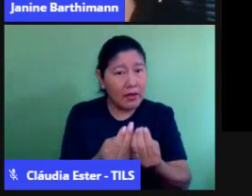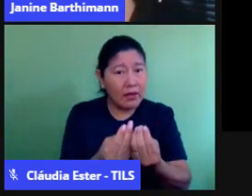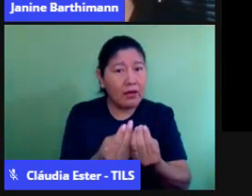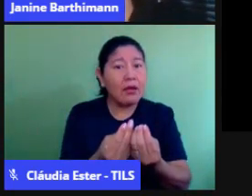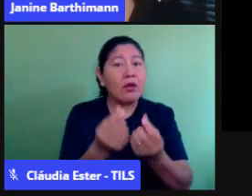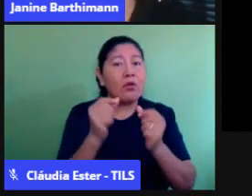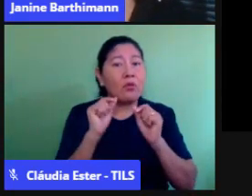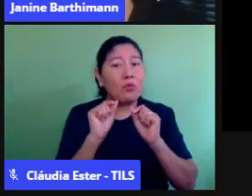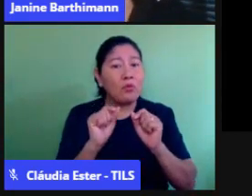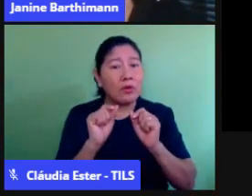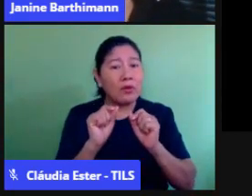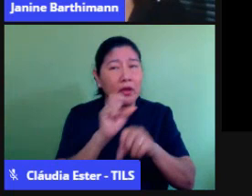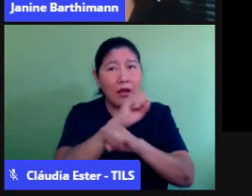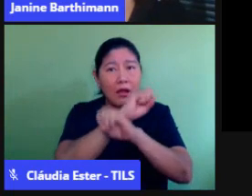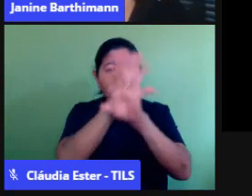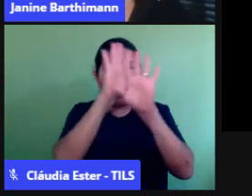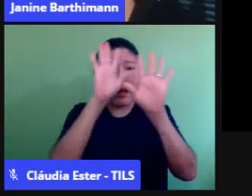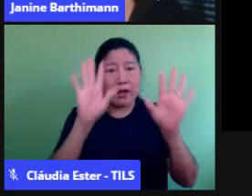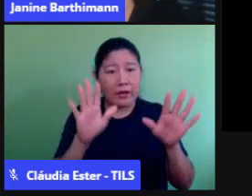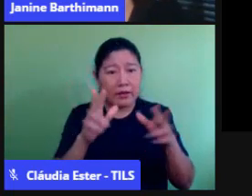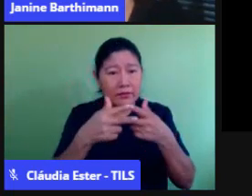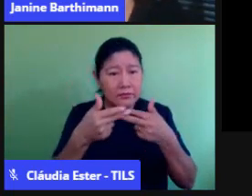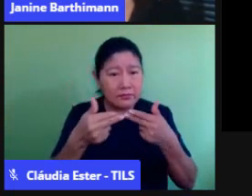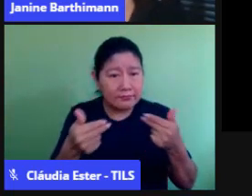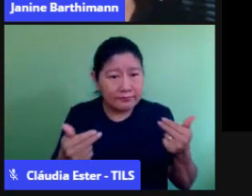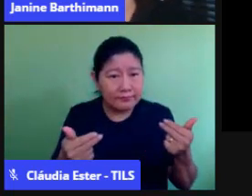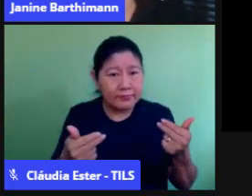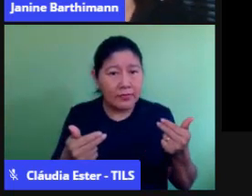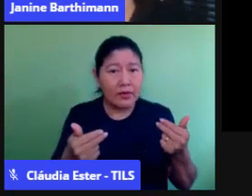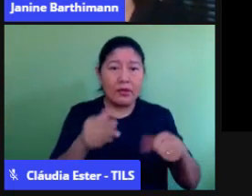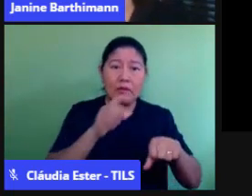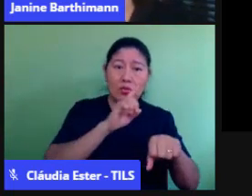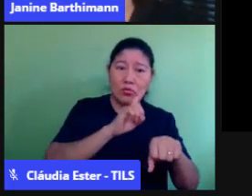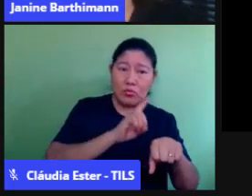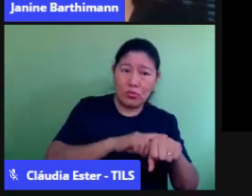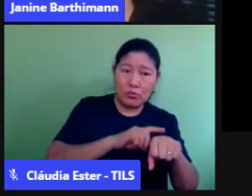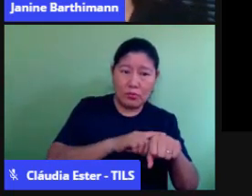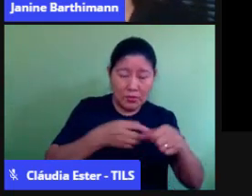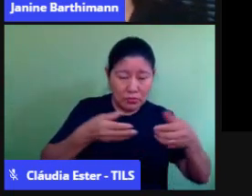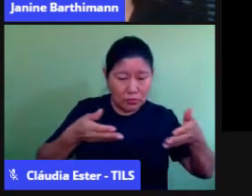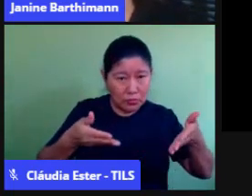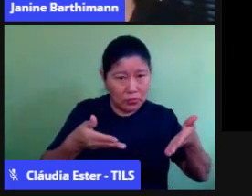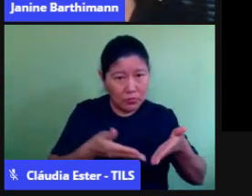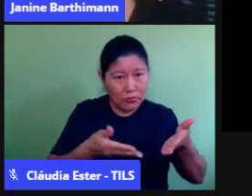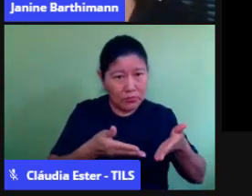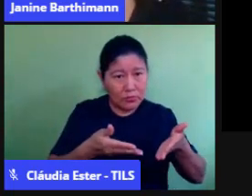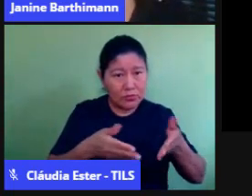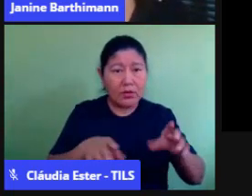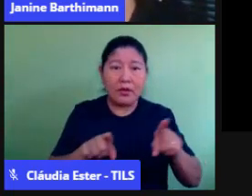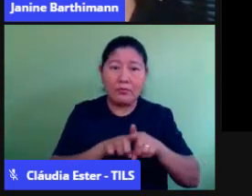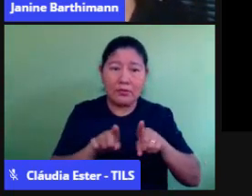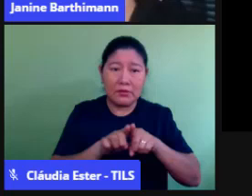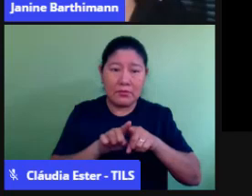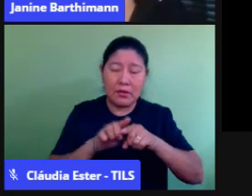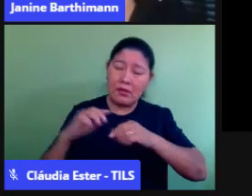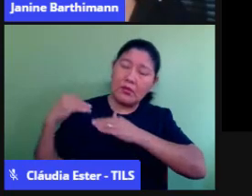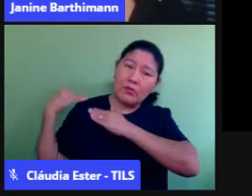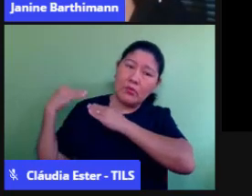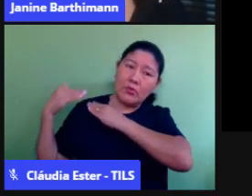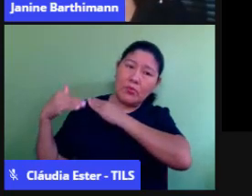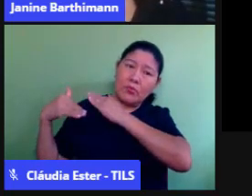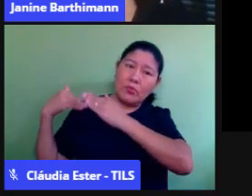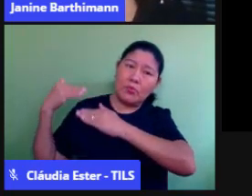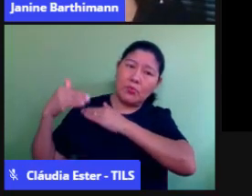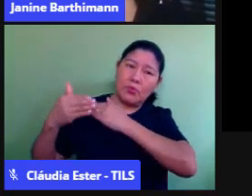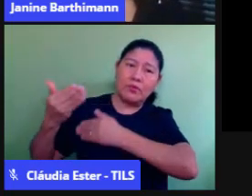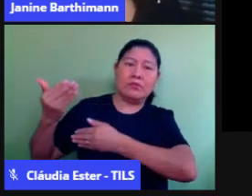conjuntura, não só da conjuntura atual, mas de um processo